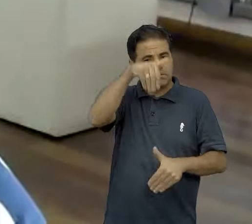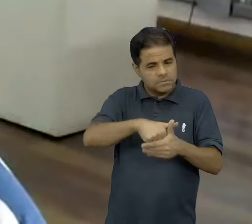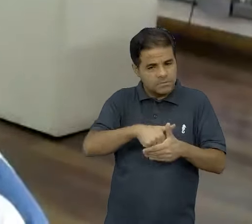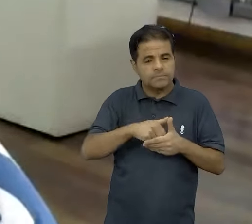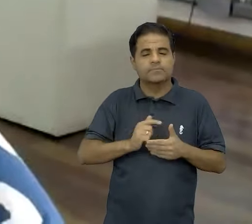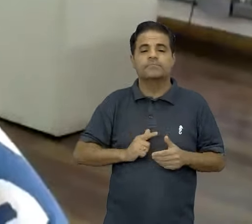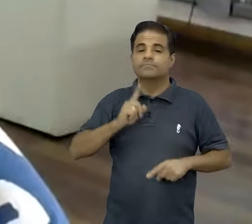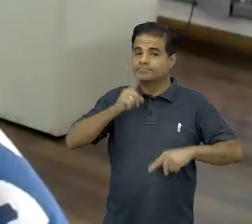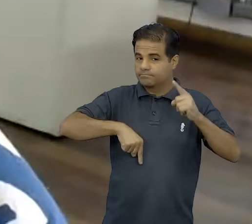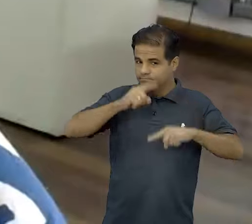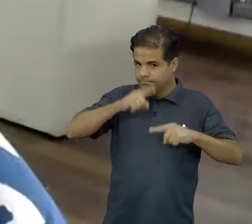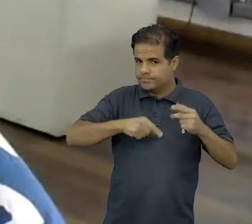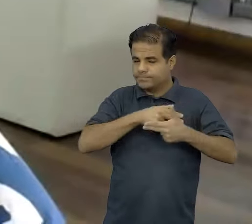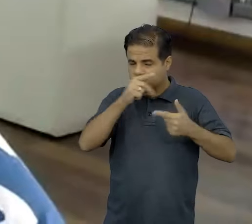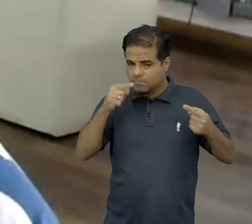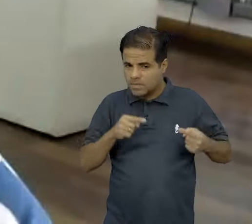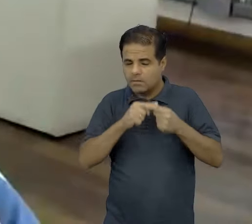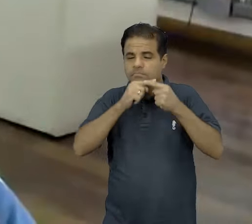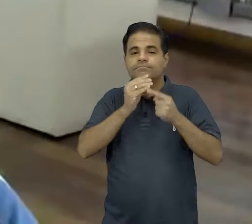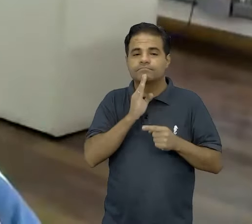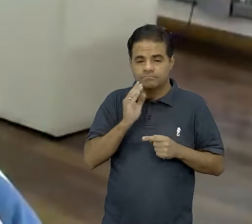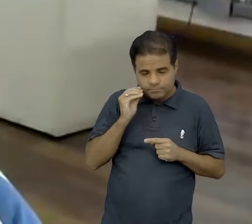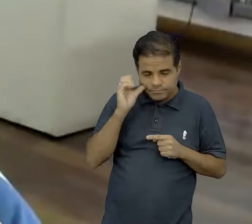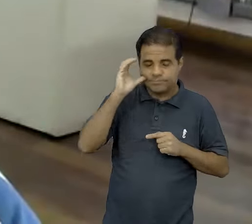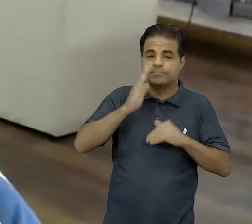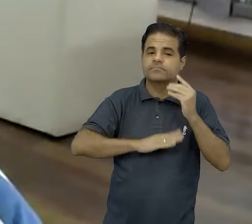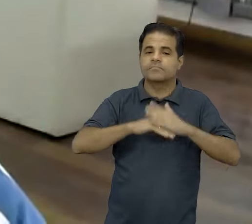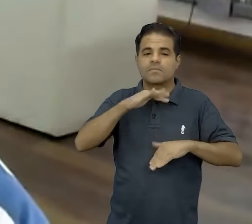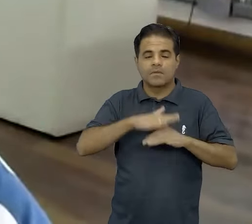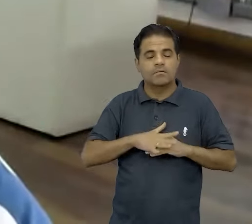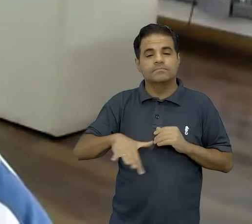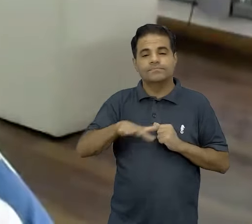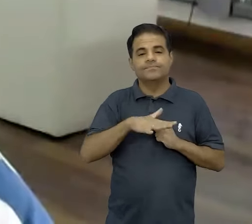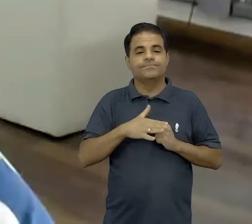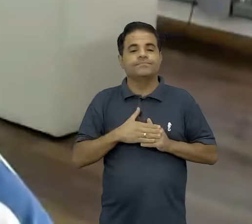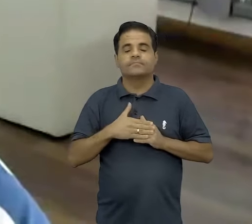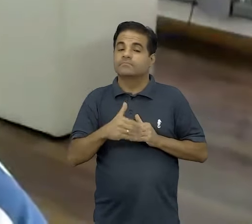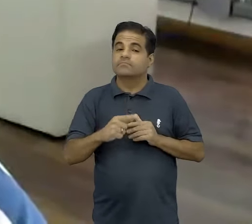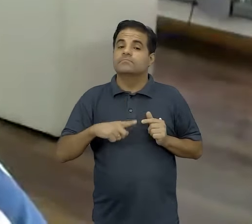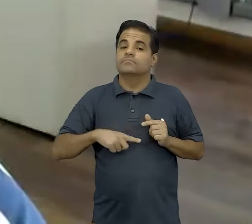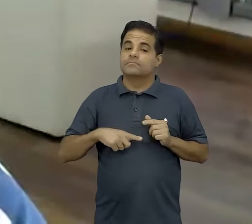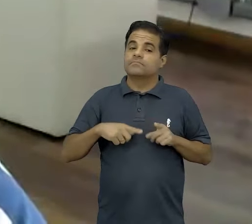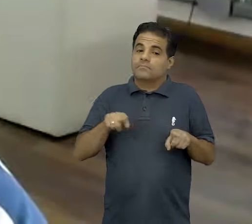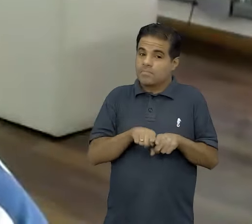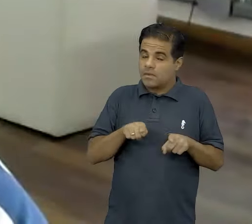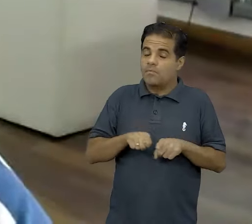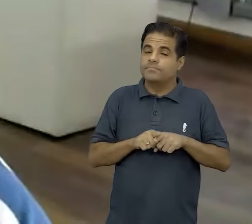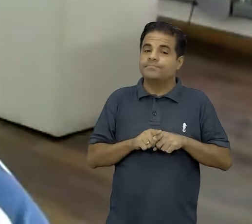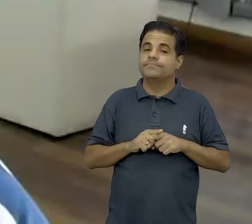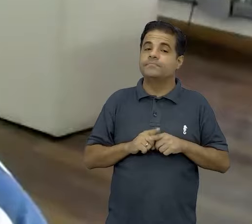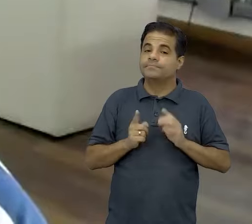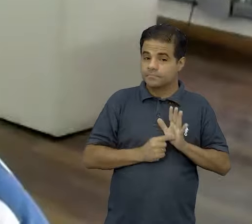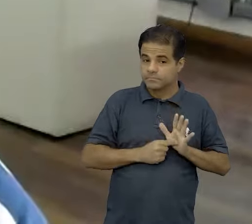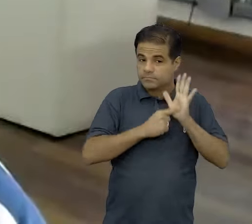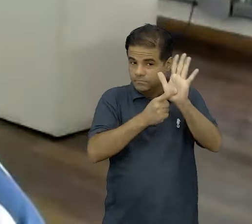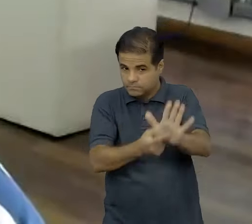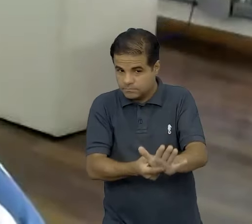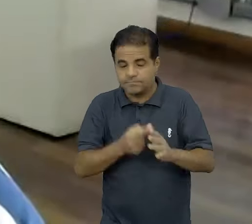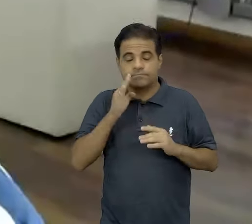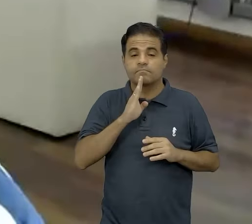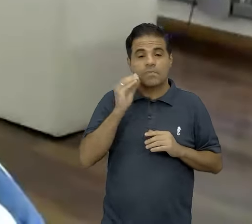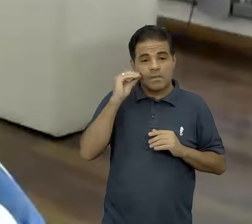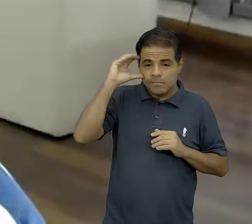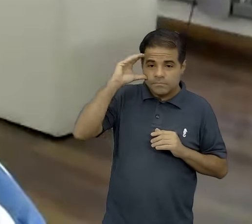articulação dos objetos de conhecimento e as habilidades. E, além disso, mostrar que os